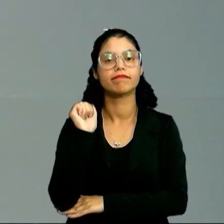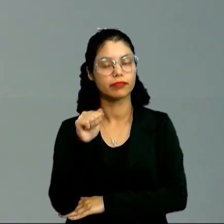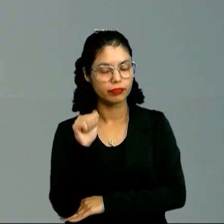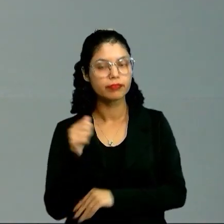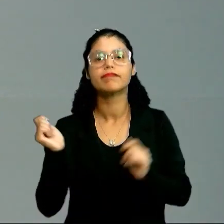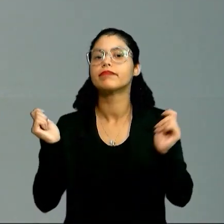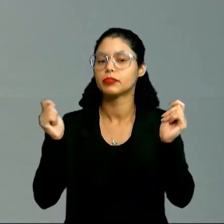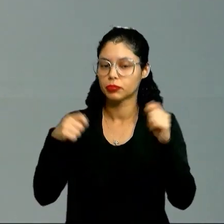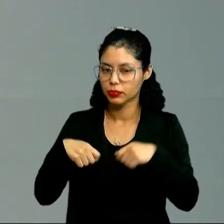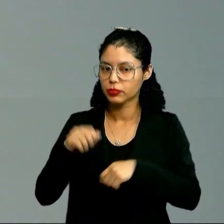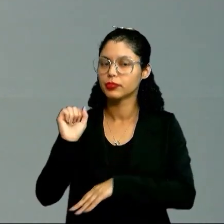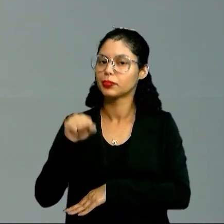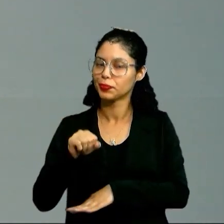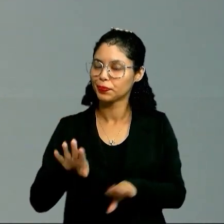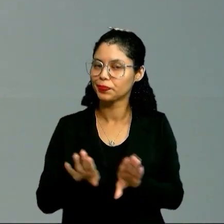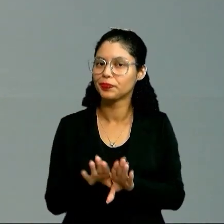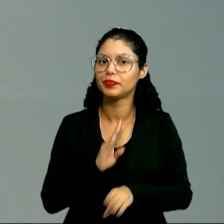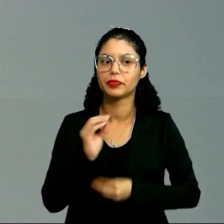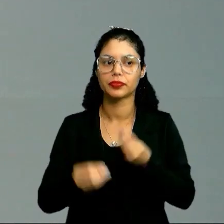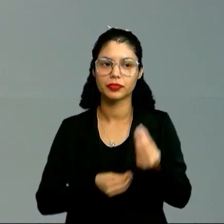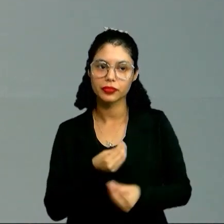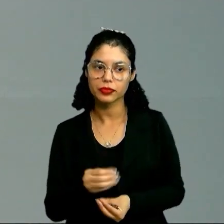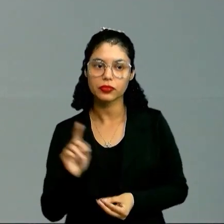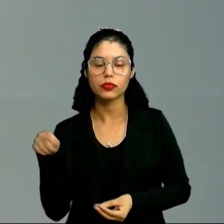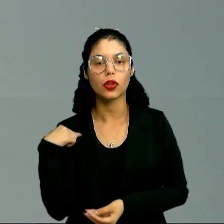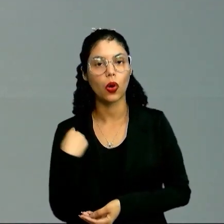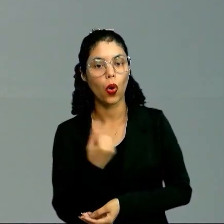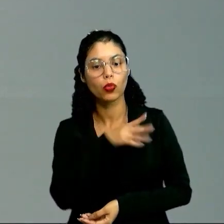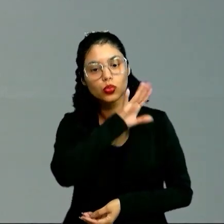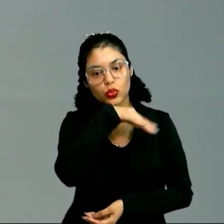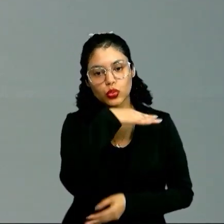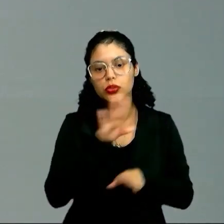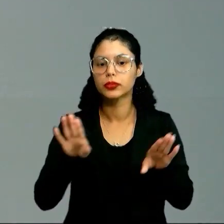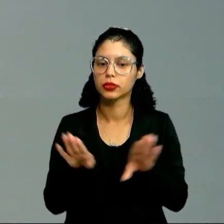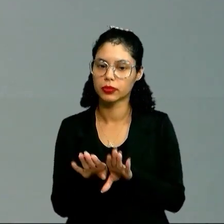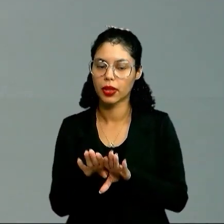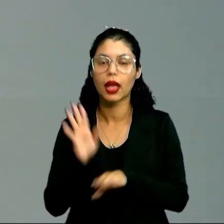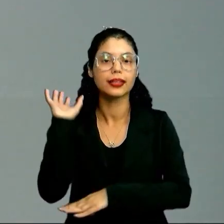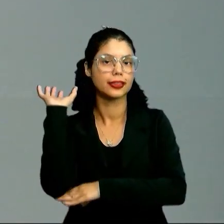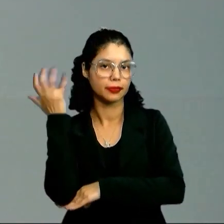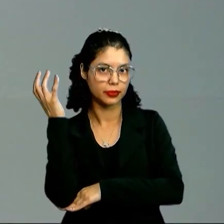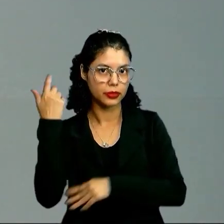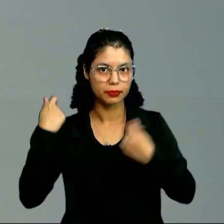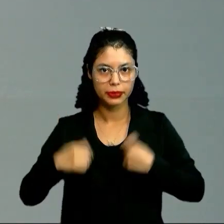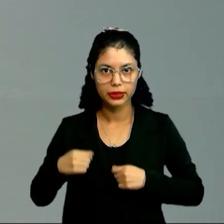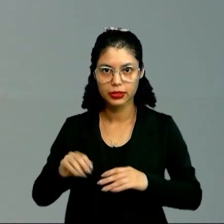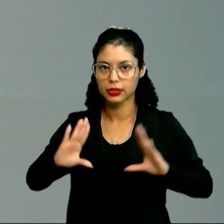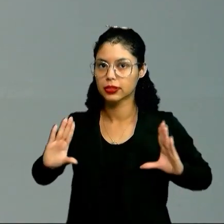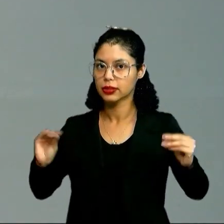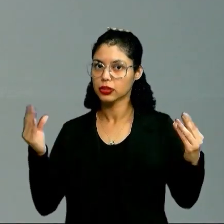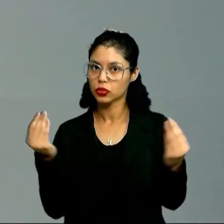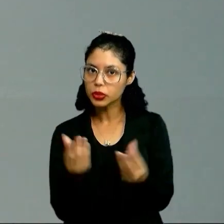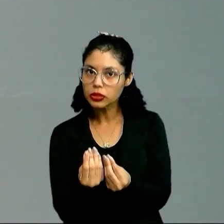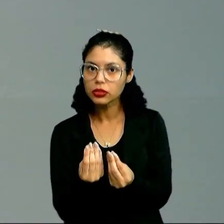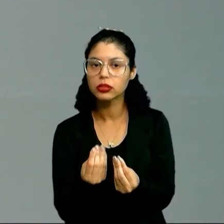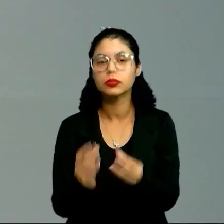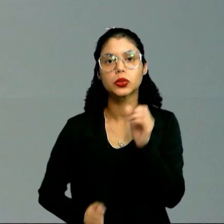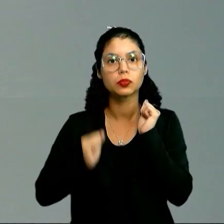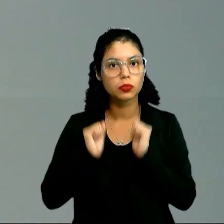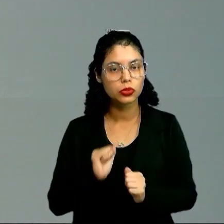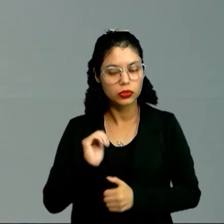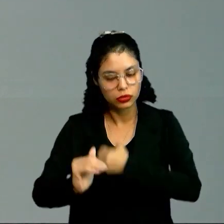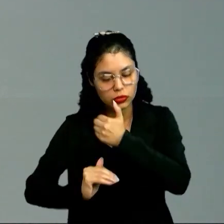eles possuem hormônios também. Assim como os animais, as plantas elas precisam dessas substâncias para poder